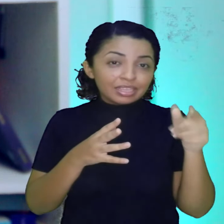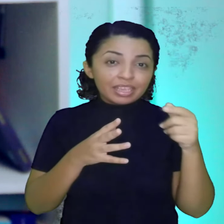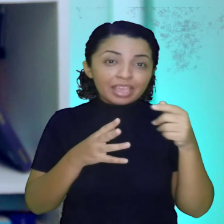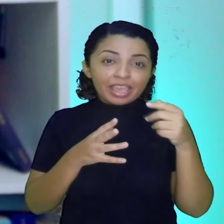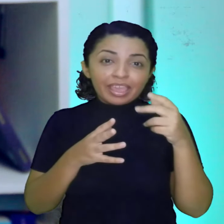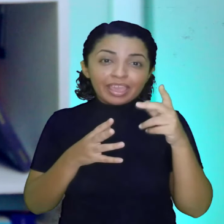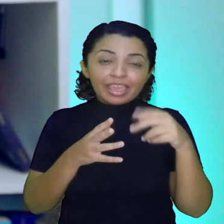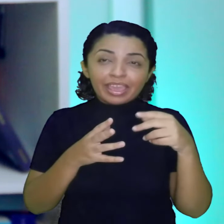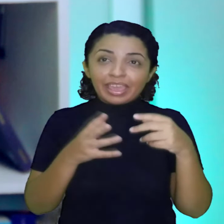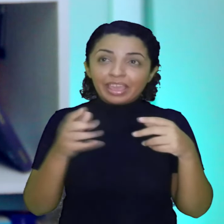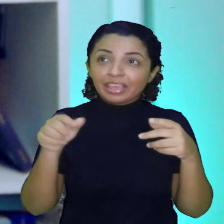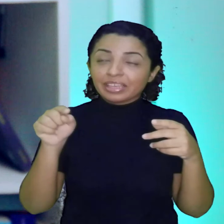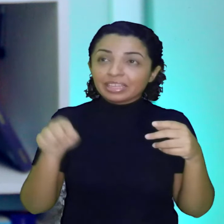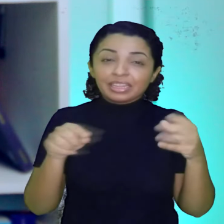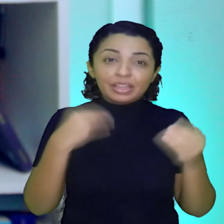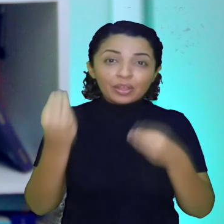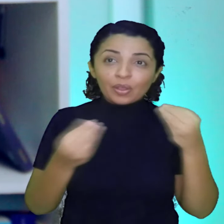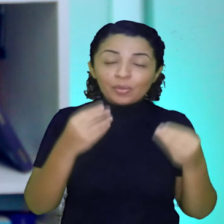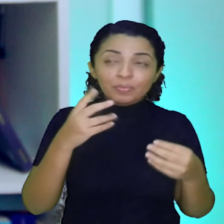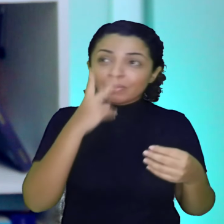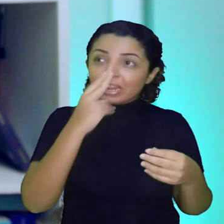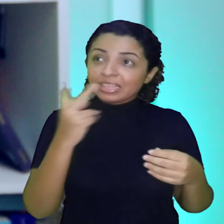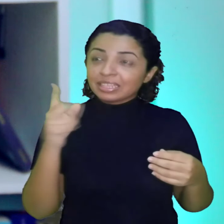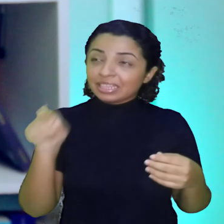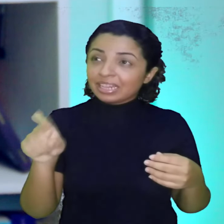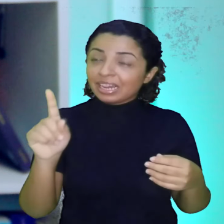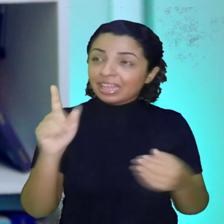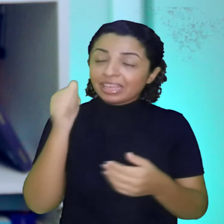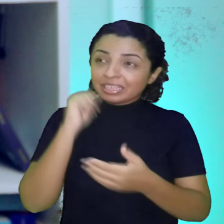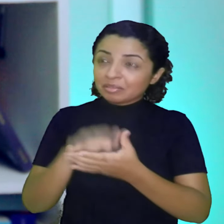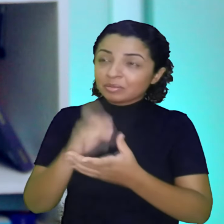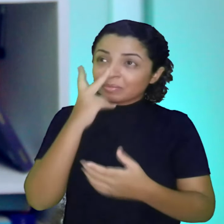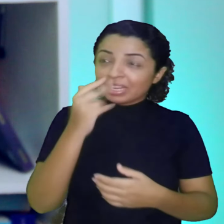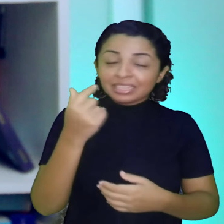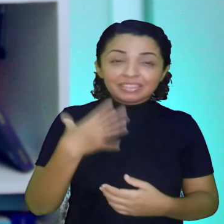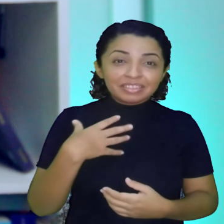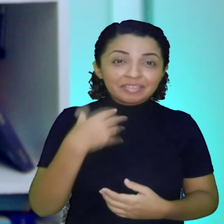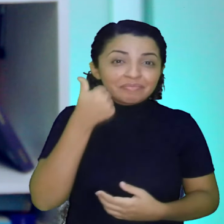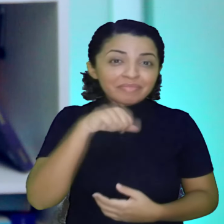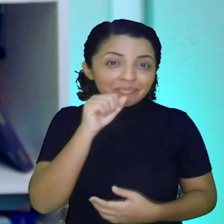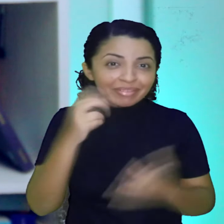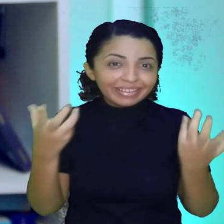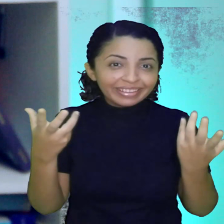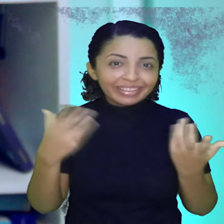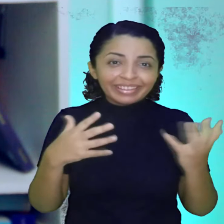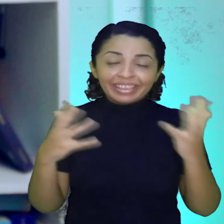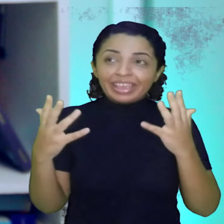lembra de situações familiares envolvendo a vida ali. Ela tem um